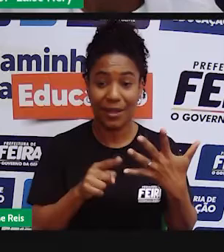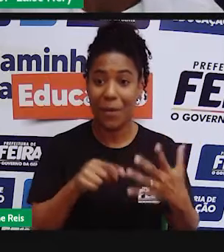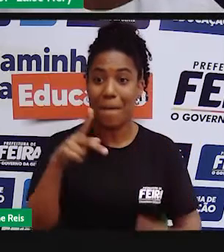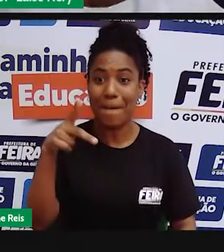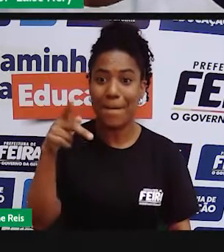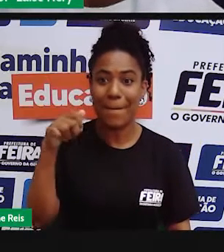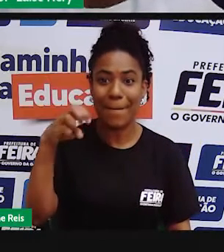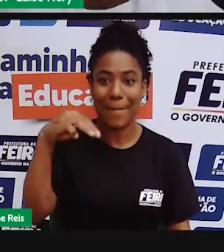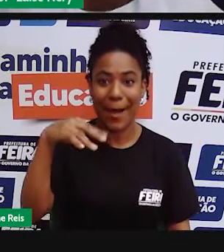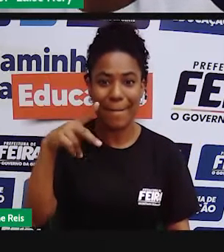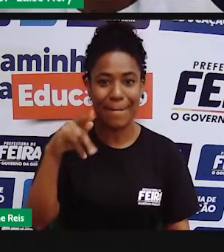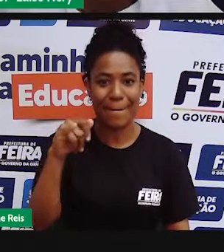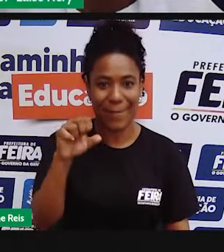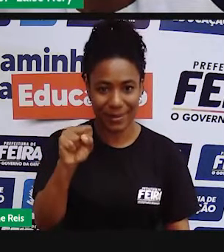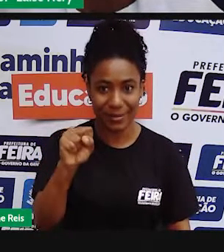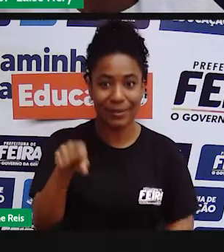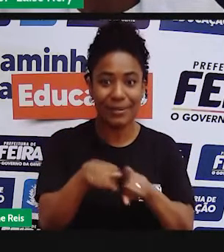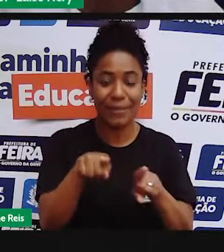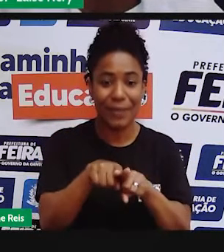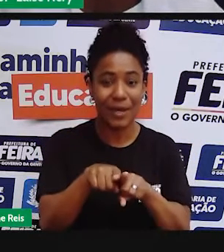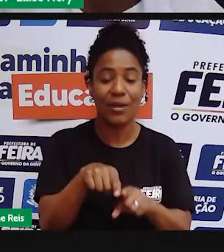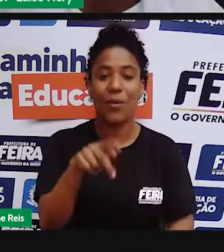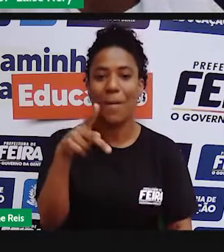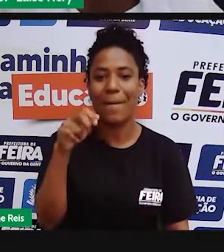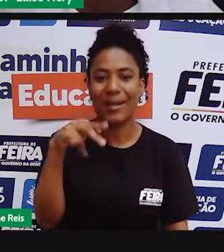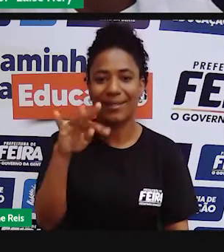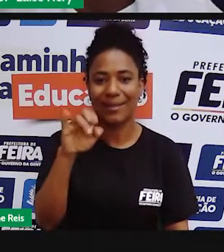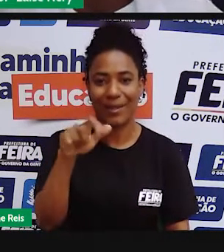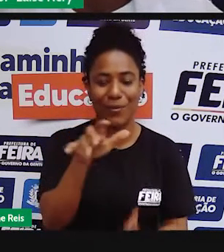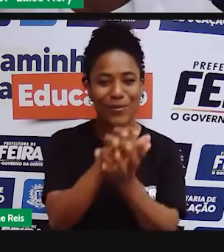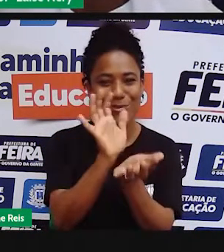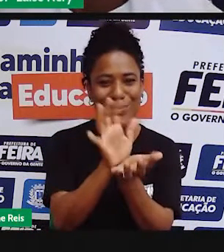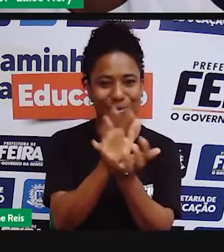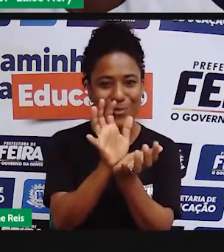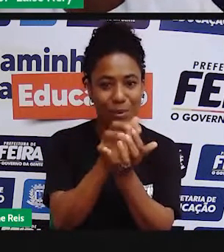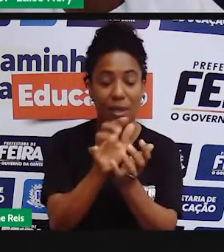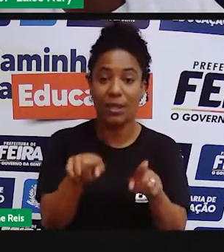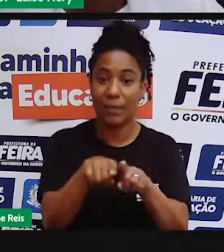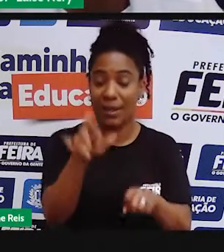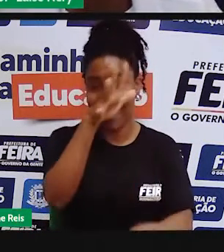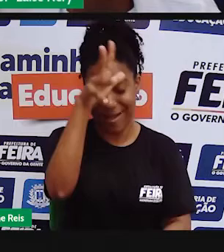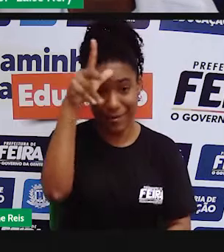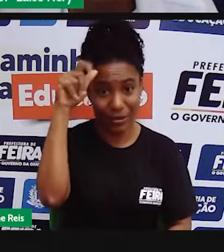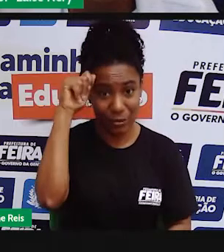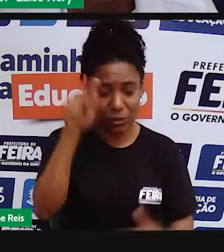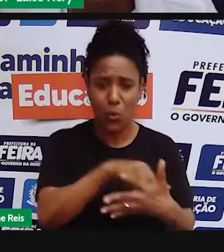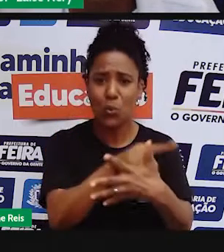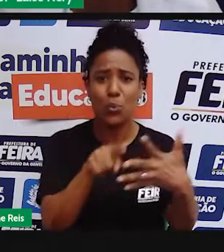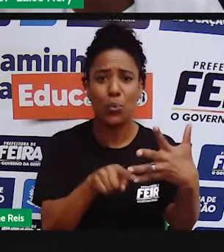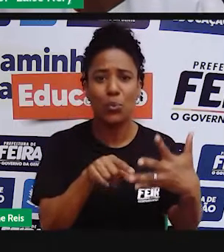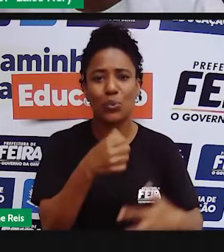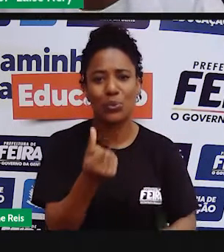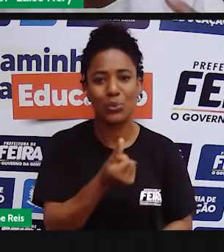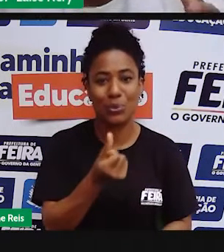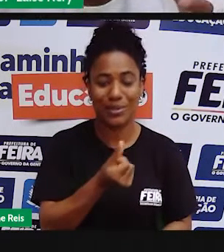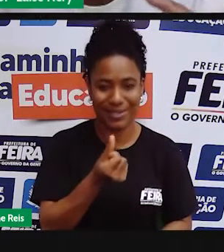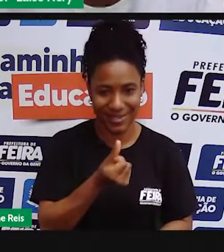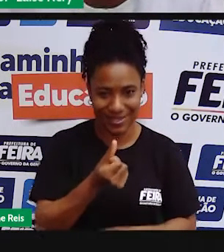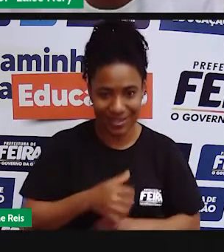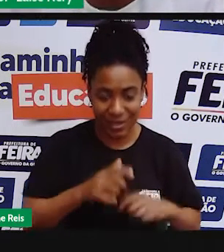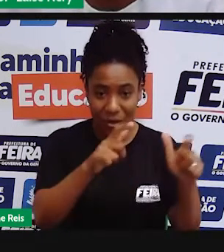Pampas, Pantanal e Amazônia. Esses 6 grandes biomas são 6